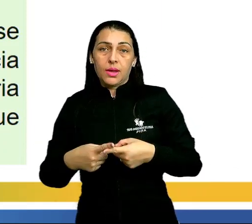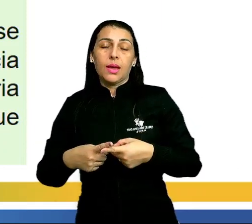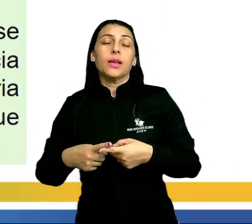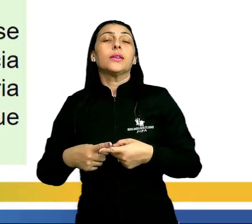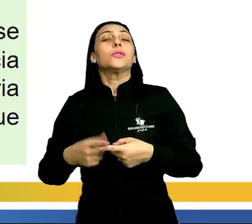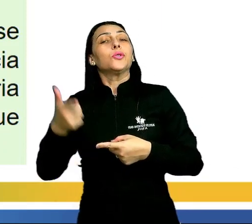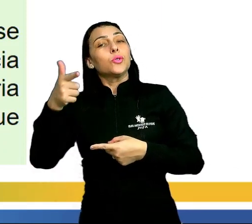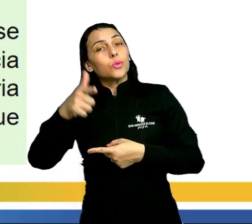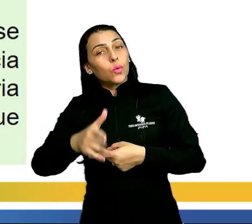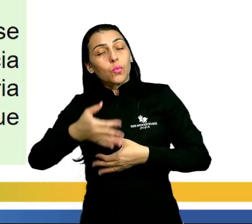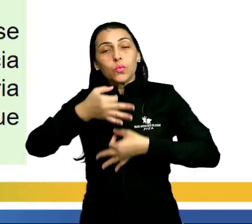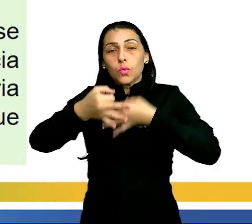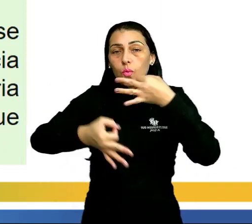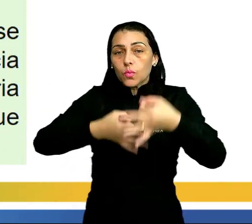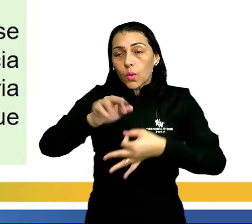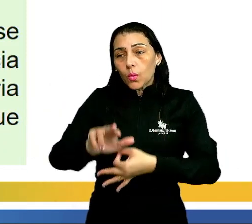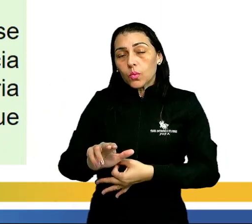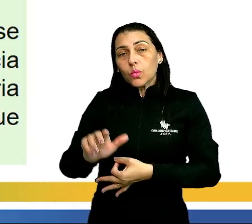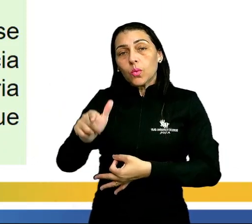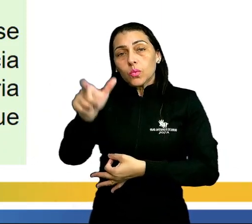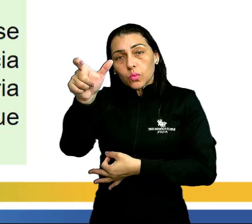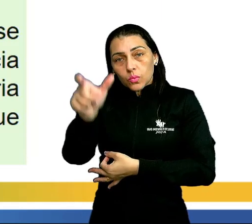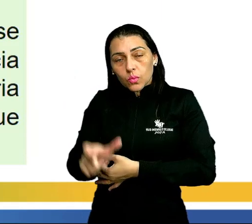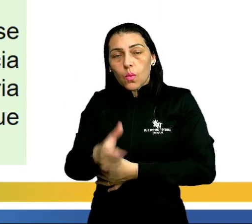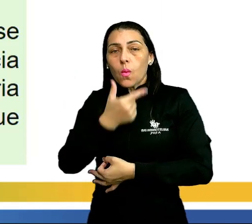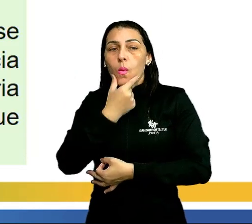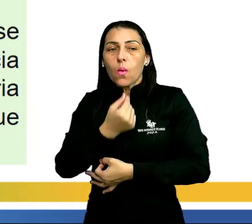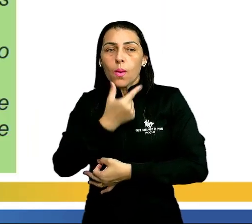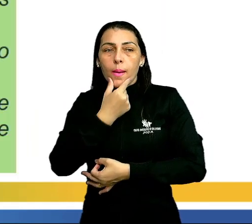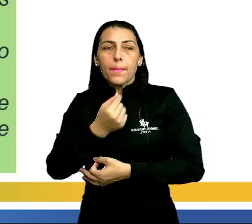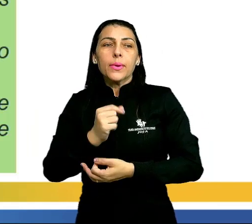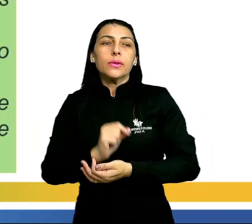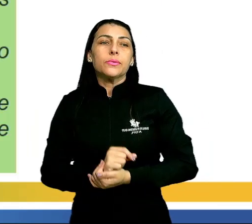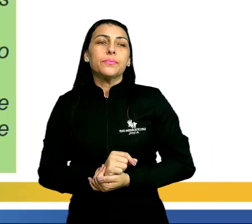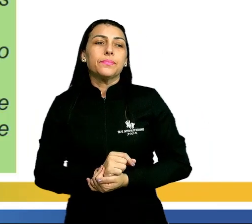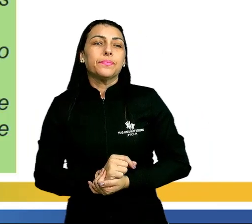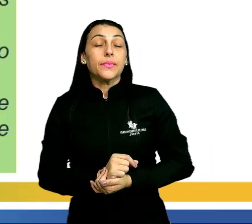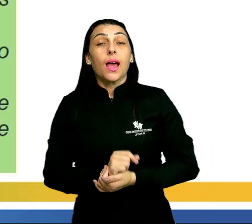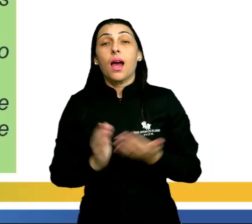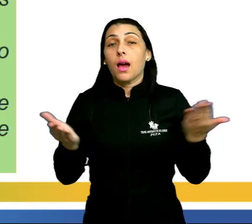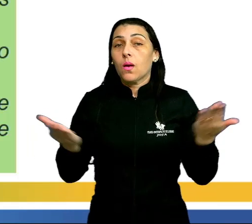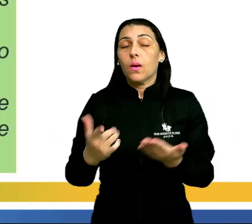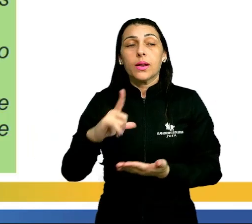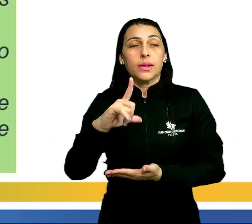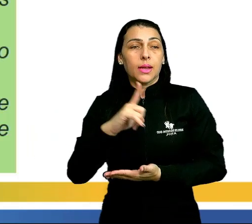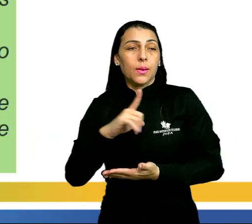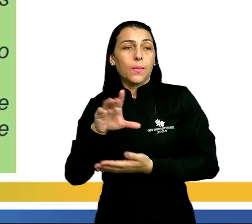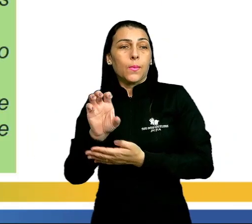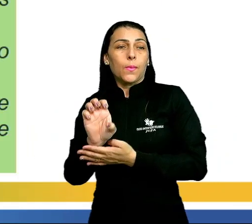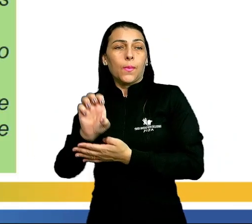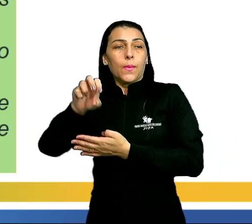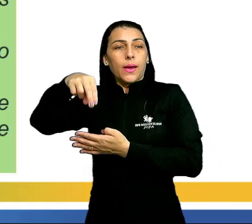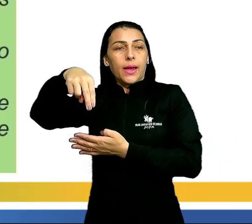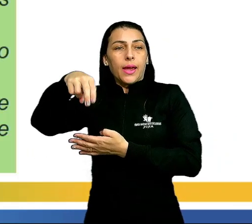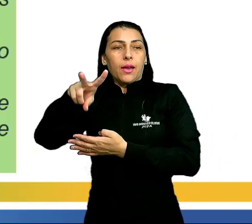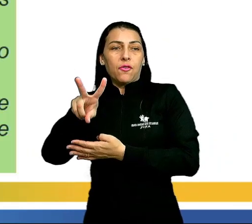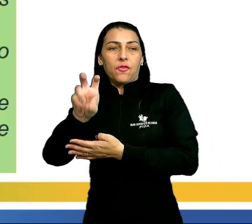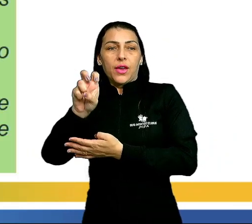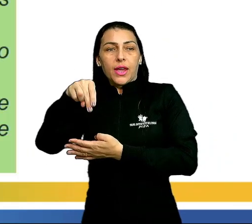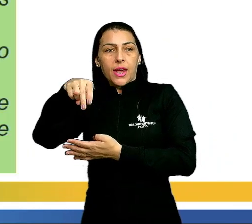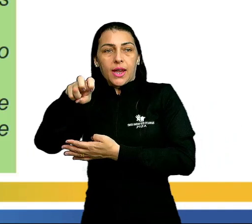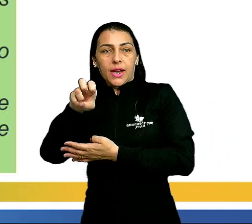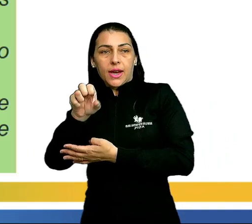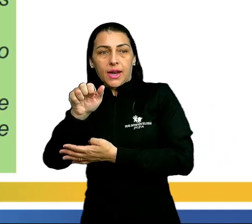de novo de um argumento contra o homem, um argumento ad hominem. Agora nós temos ainda a falácia